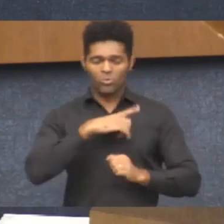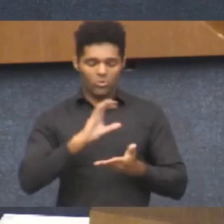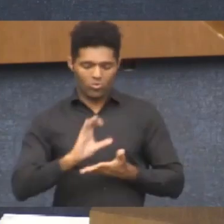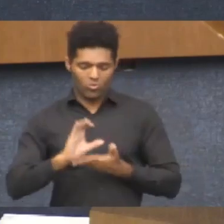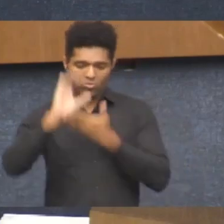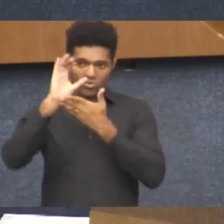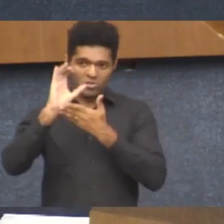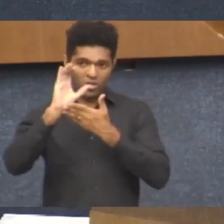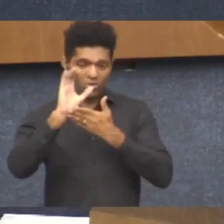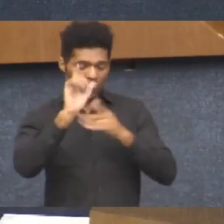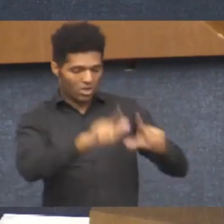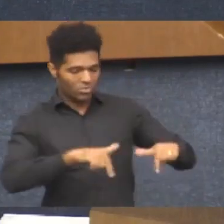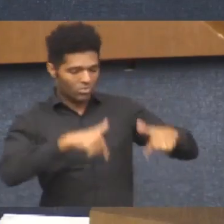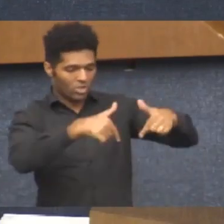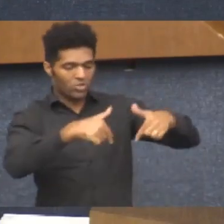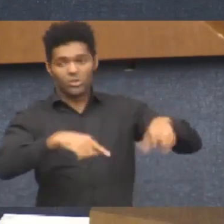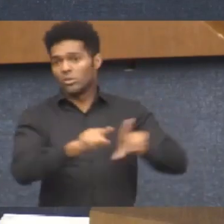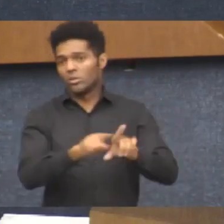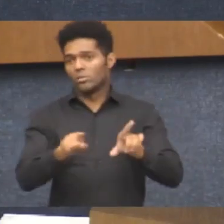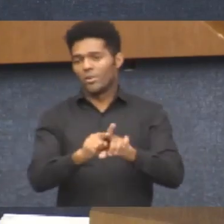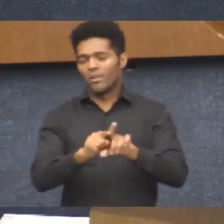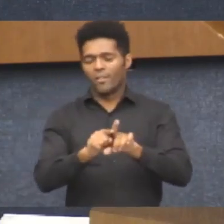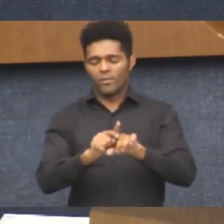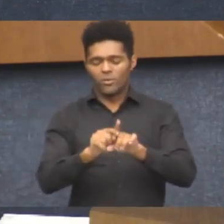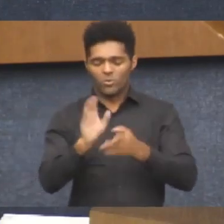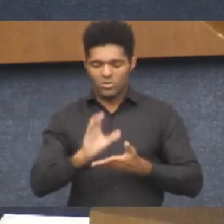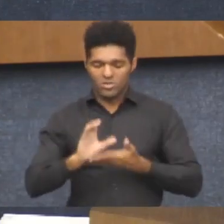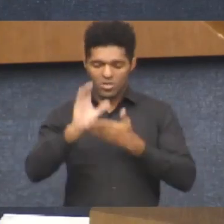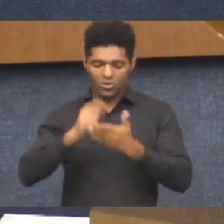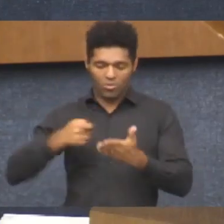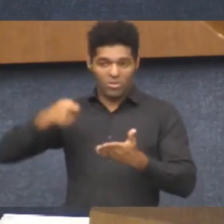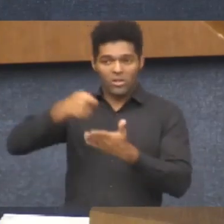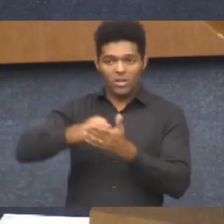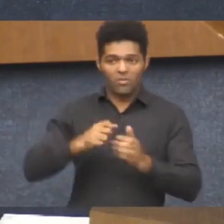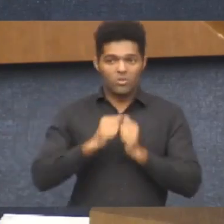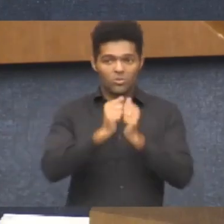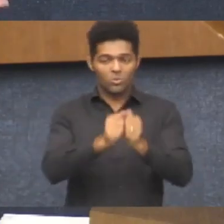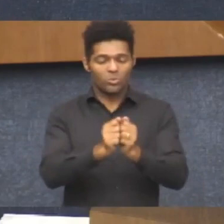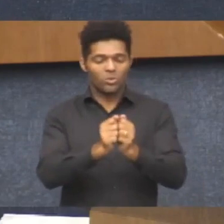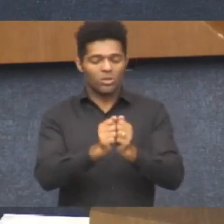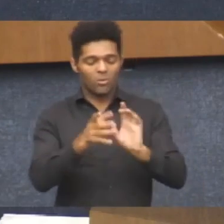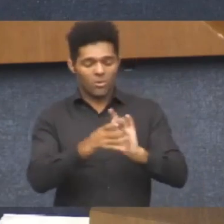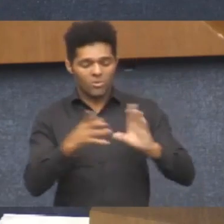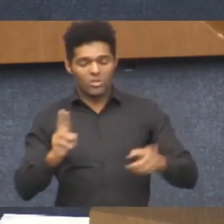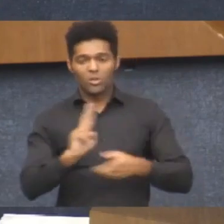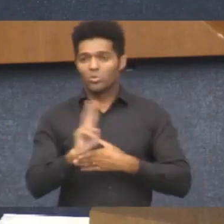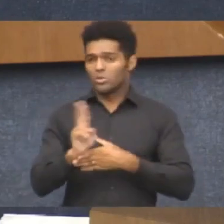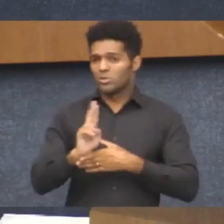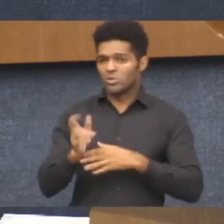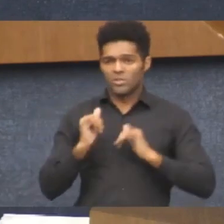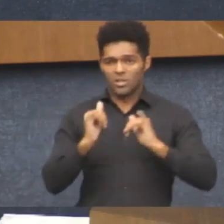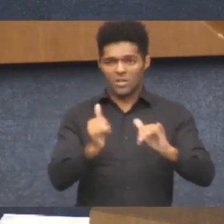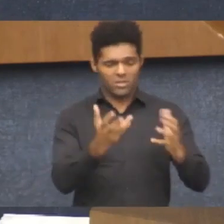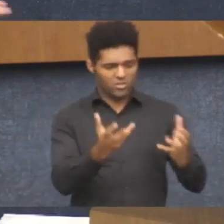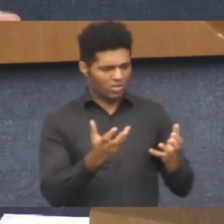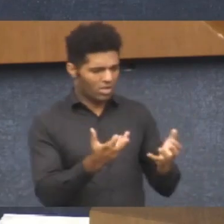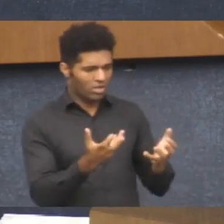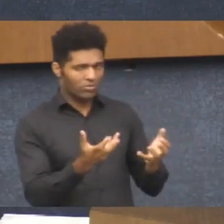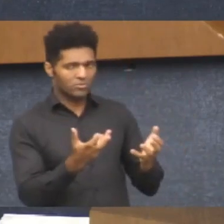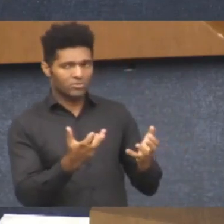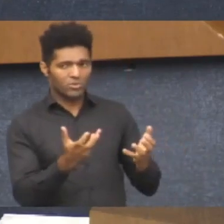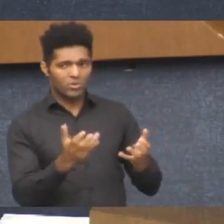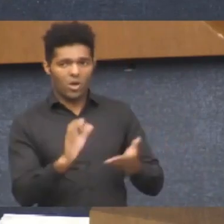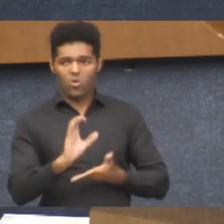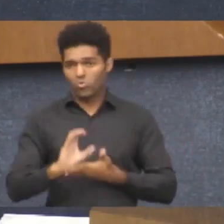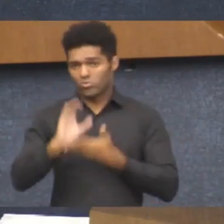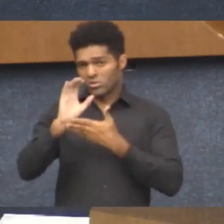conselho que brigava pelas coisas juntos e que permitia que nós, gestores, falássemos assim, querem fazer isso mesmo, né? O